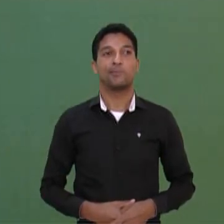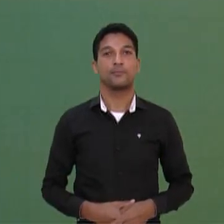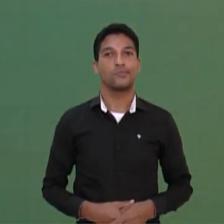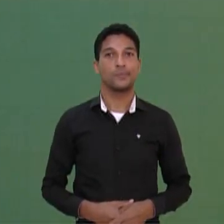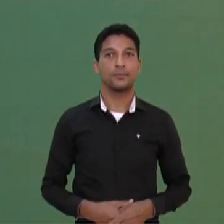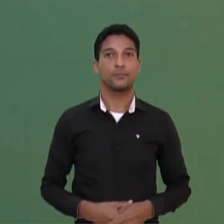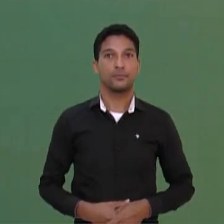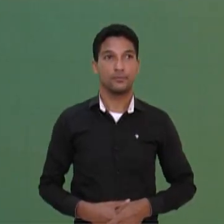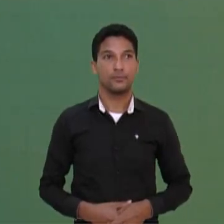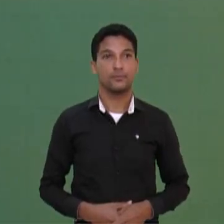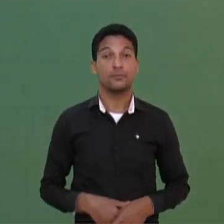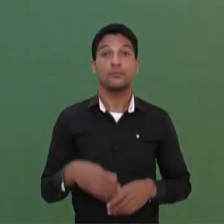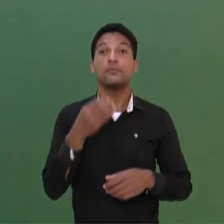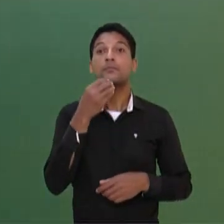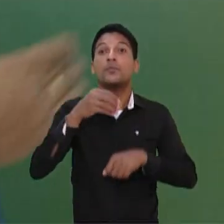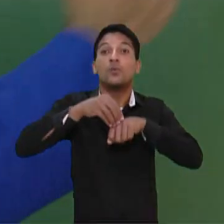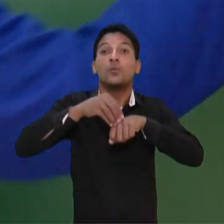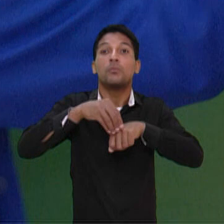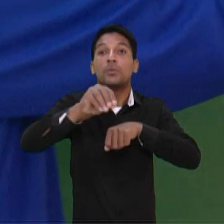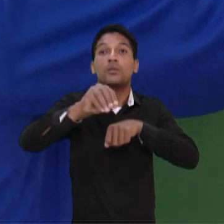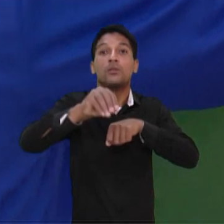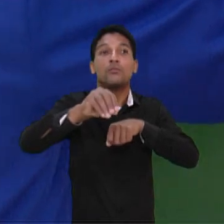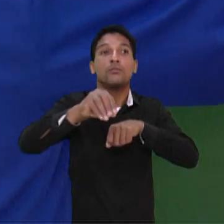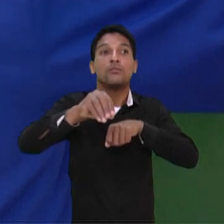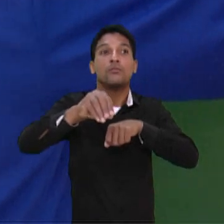E a minha sugestão